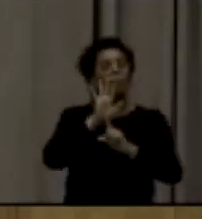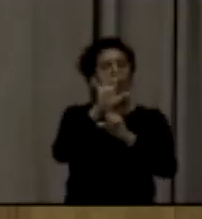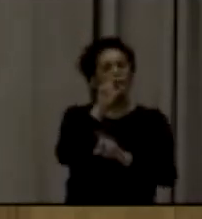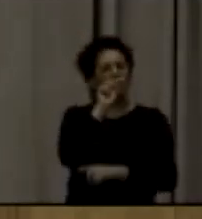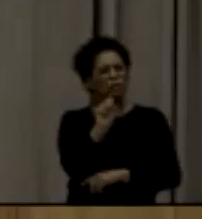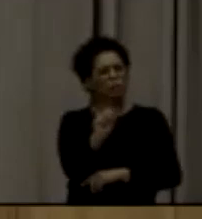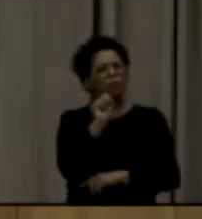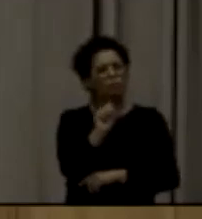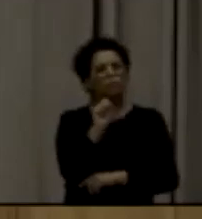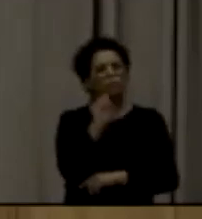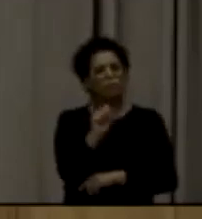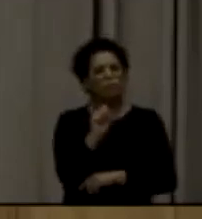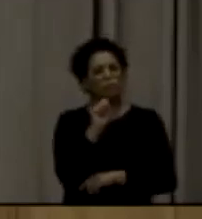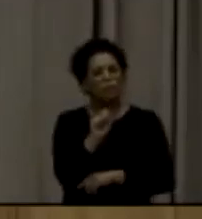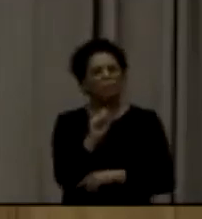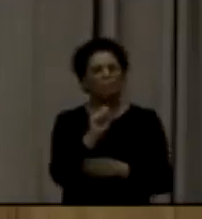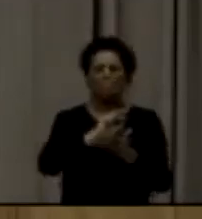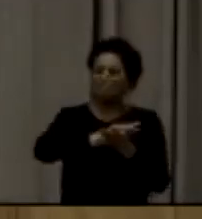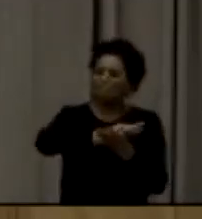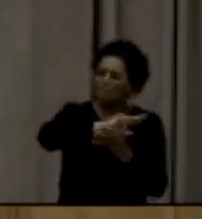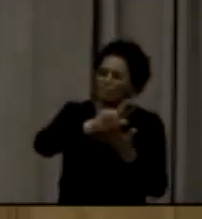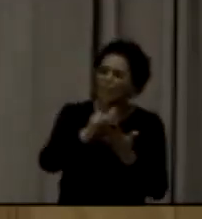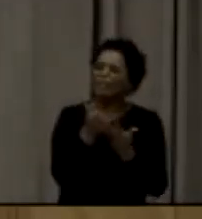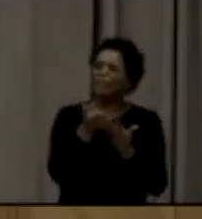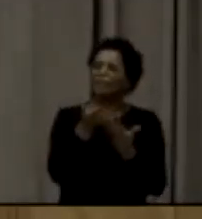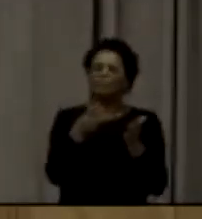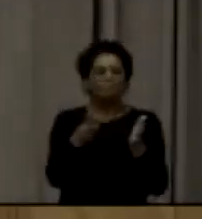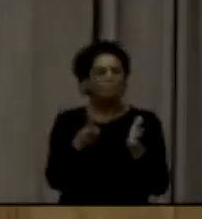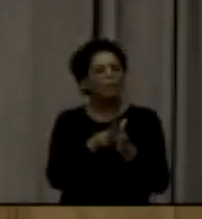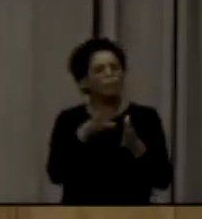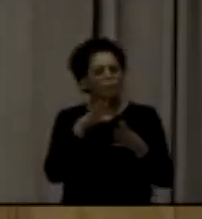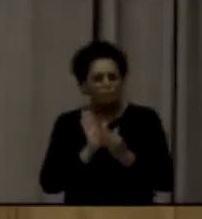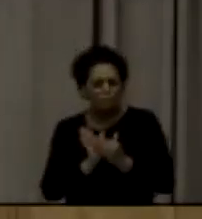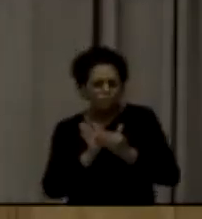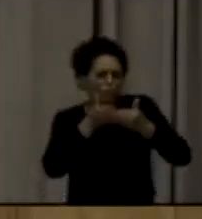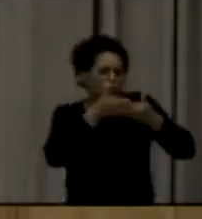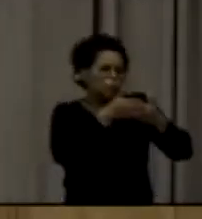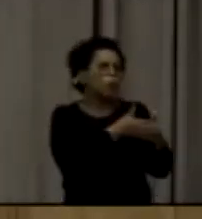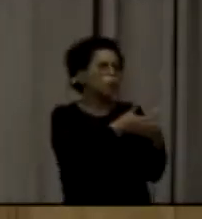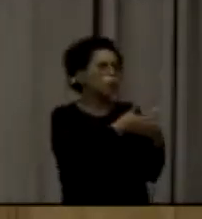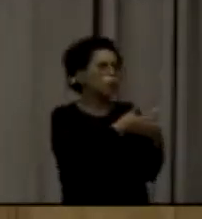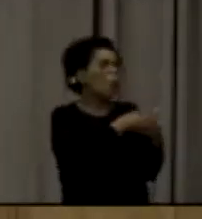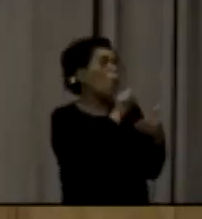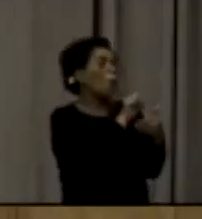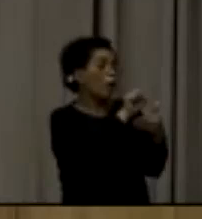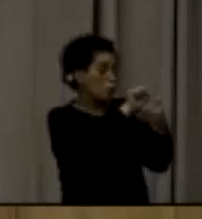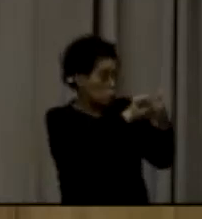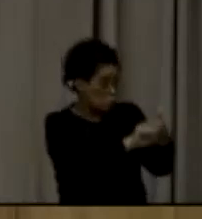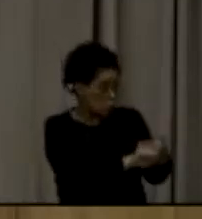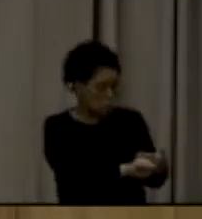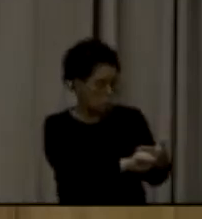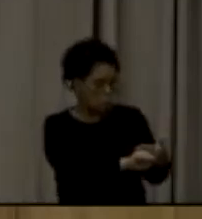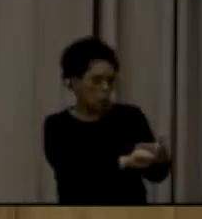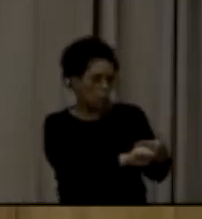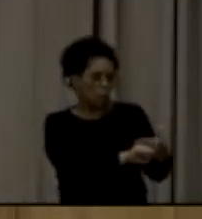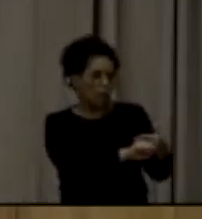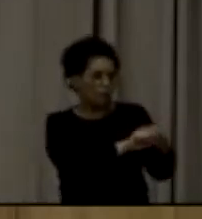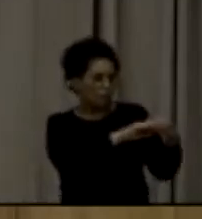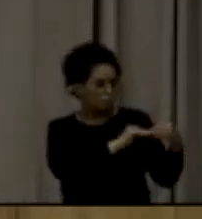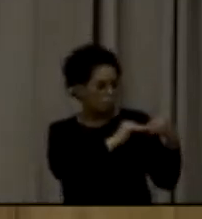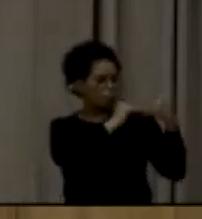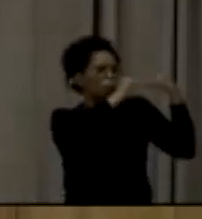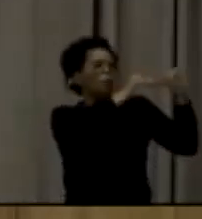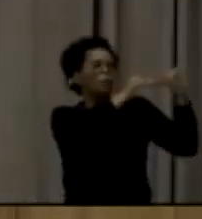mas esconde muitas outras. Essa, em particular, esconde o fato de que no Sul nós temos classes dominantes que